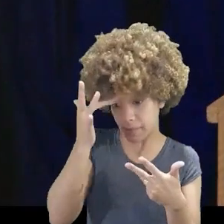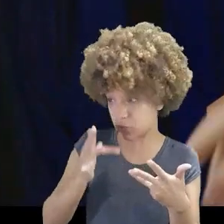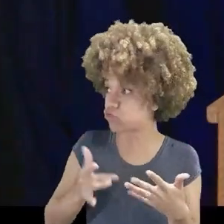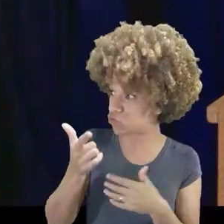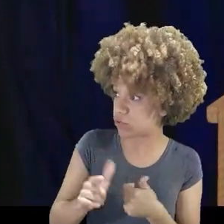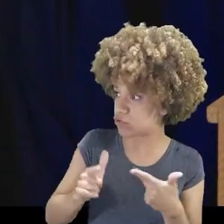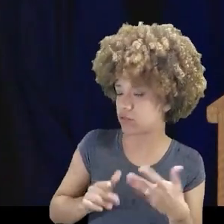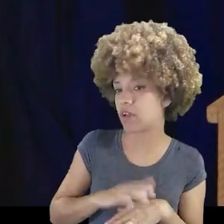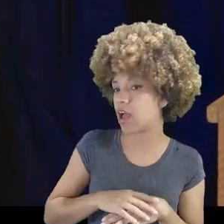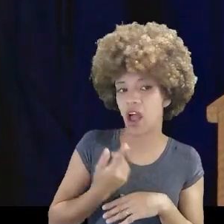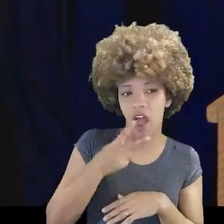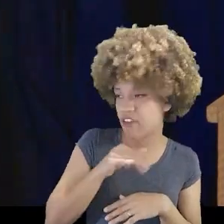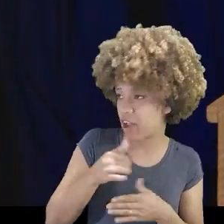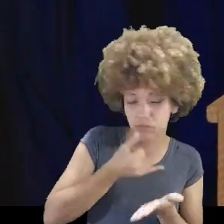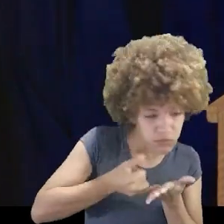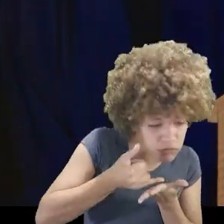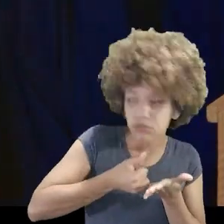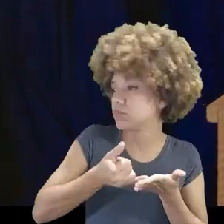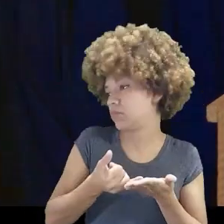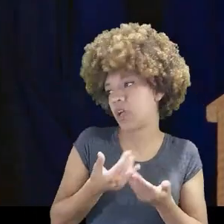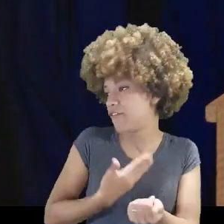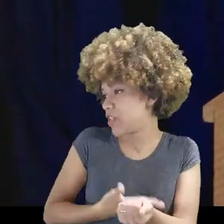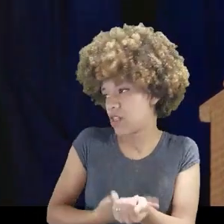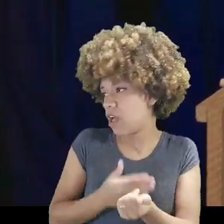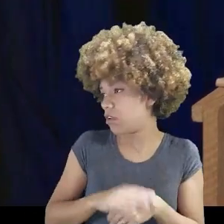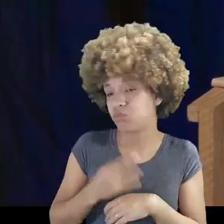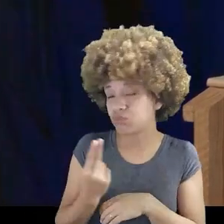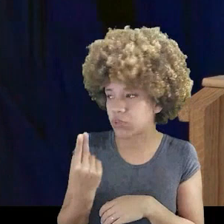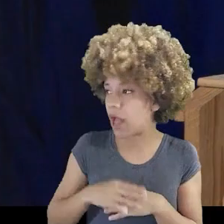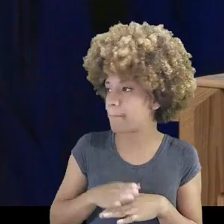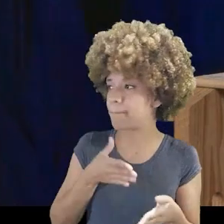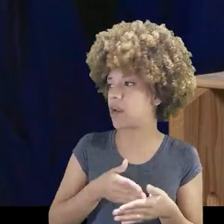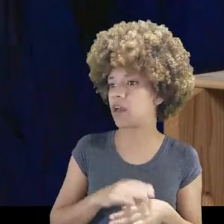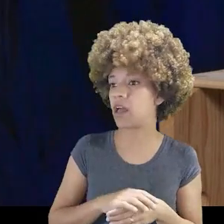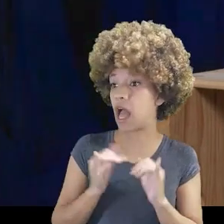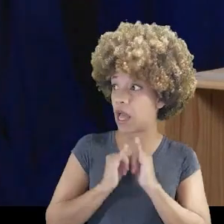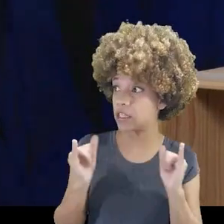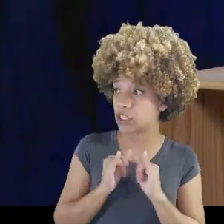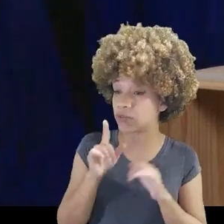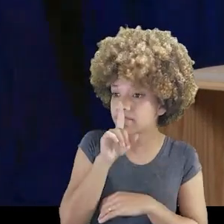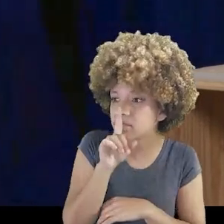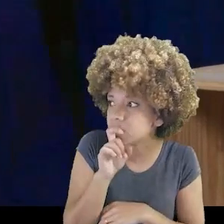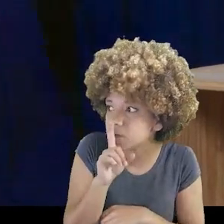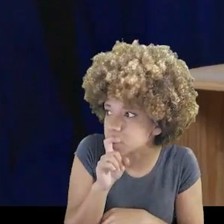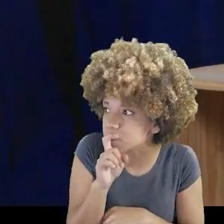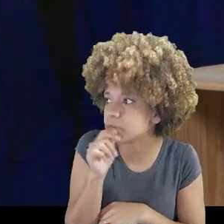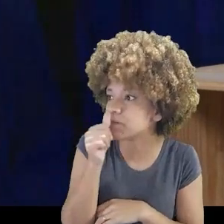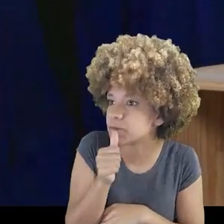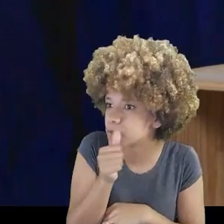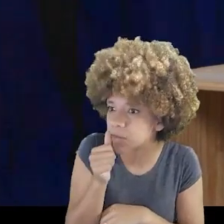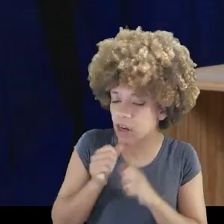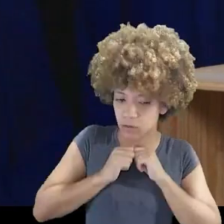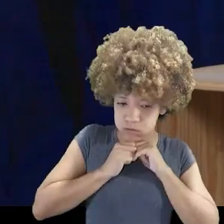ela também também também ainda não tem como o cara viciado não tem como então assim a energia do sexo é uma coisa tão Sagrada ela